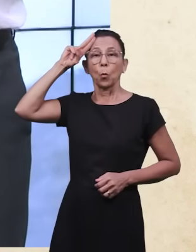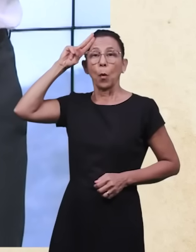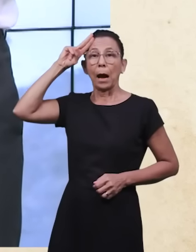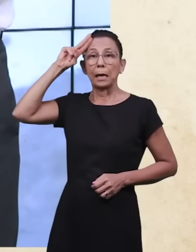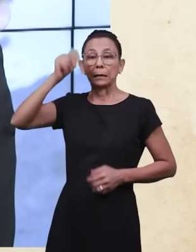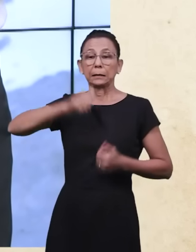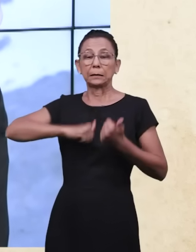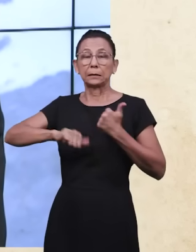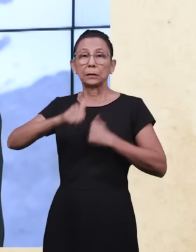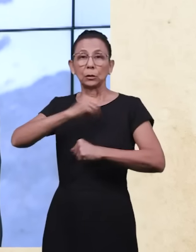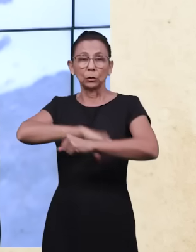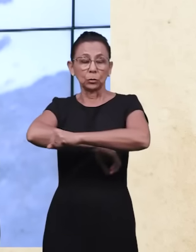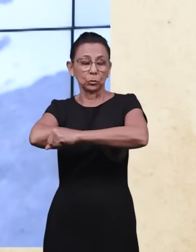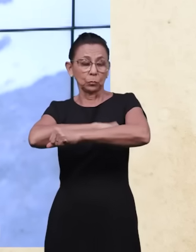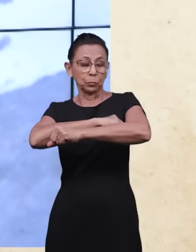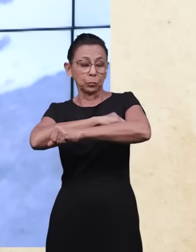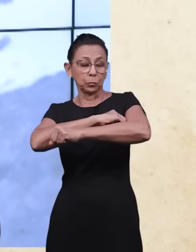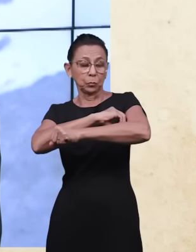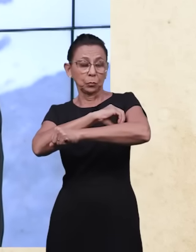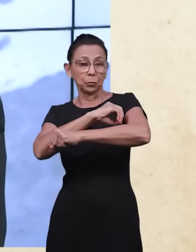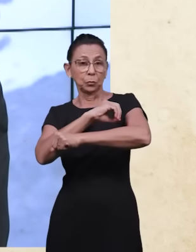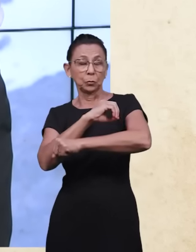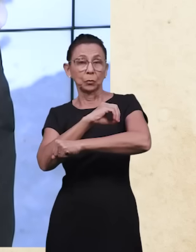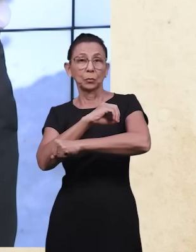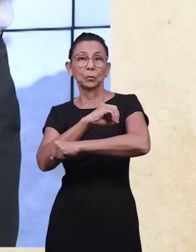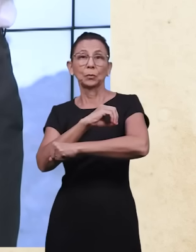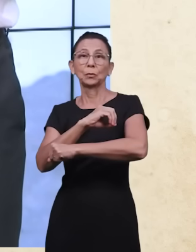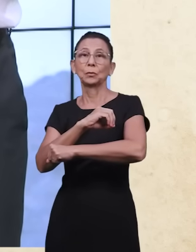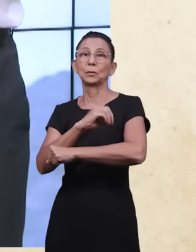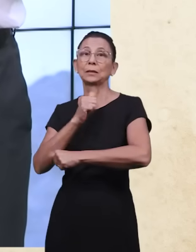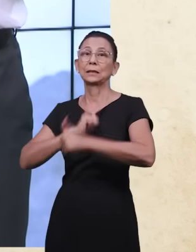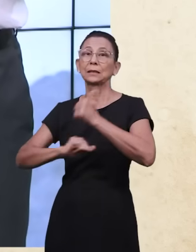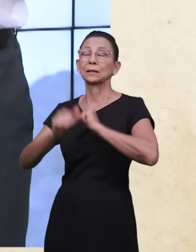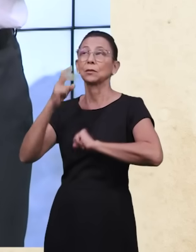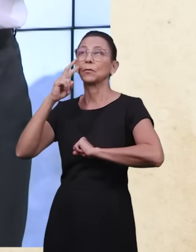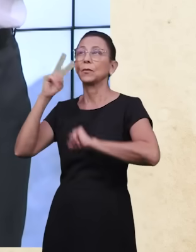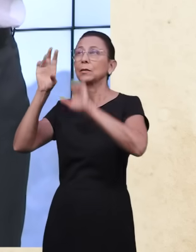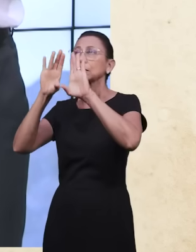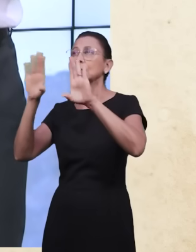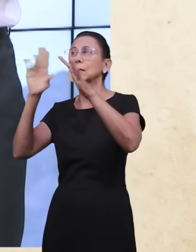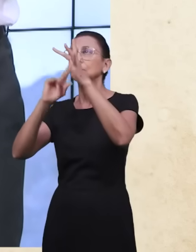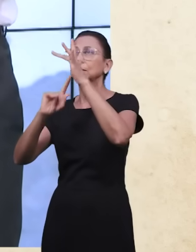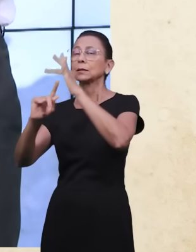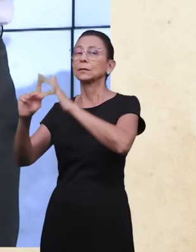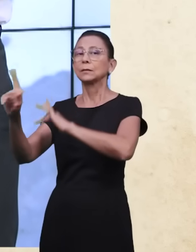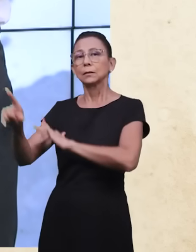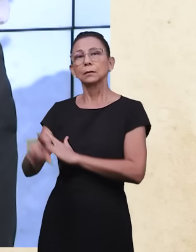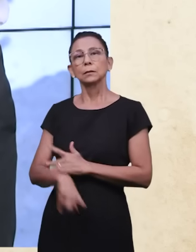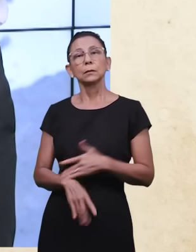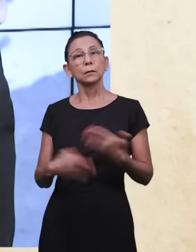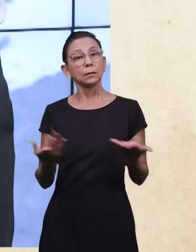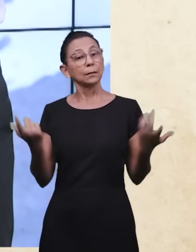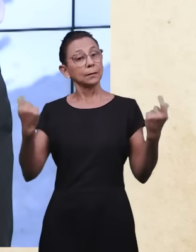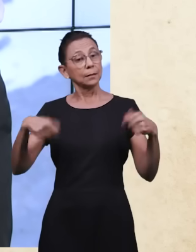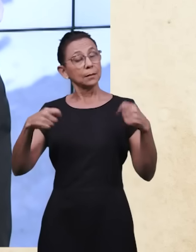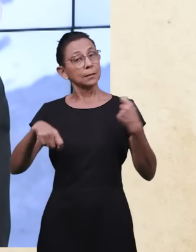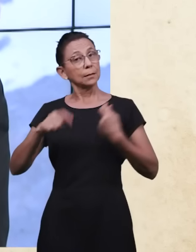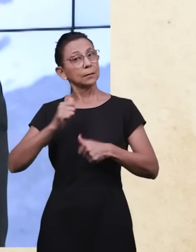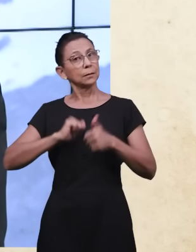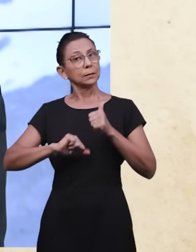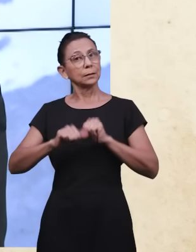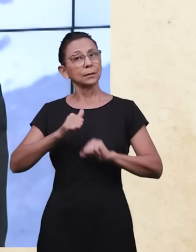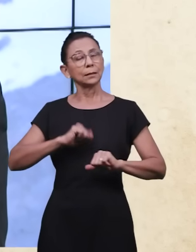a nossa alma tem a ansiedade do céu, da eternidade. Então a ansiedade é necessária. Ela é chamada